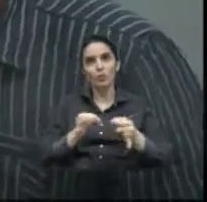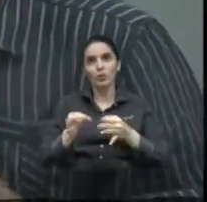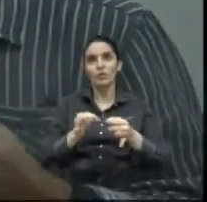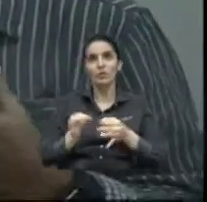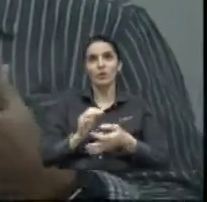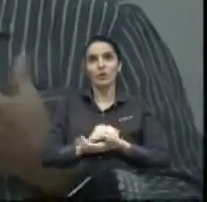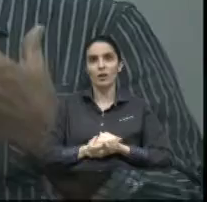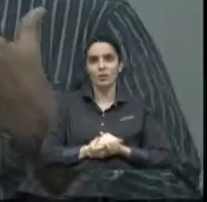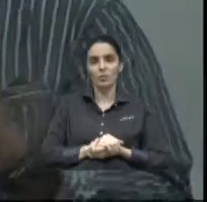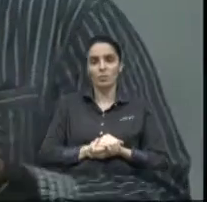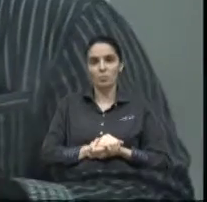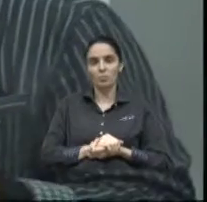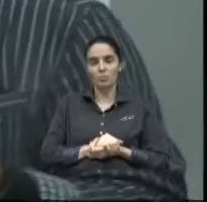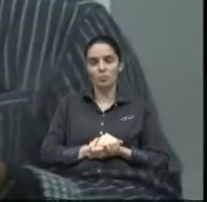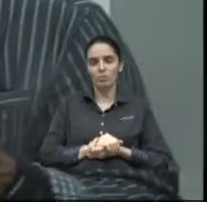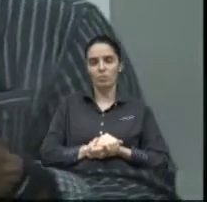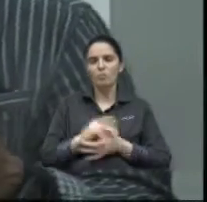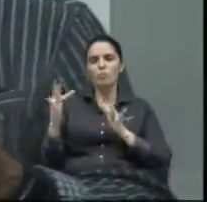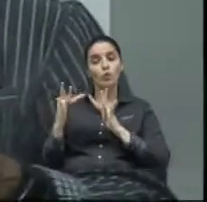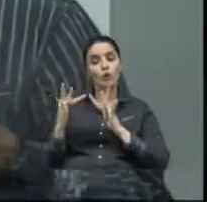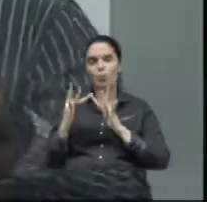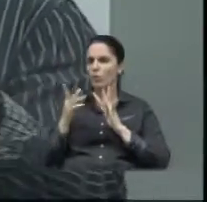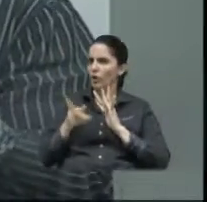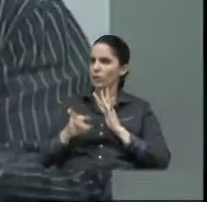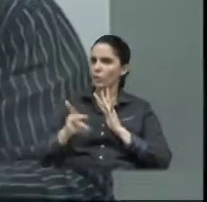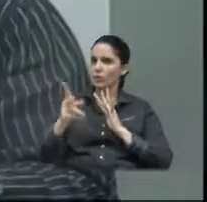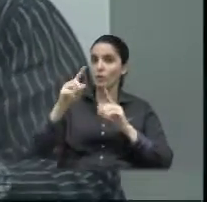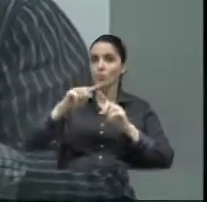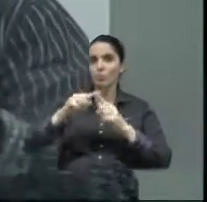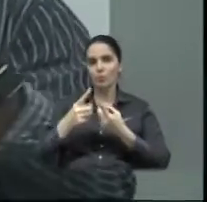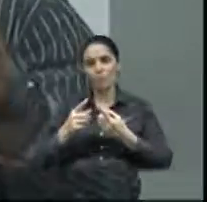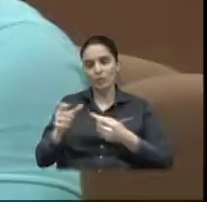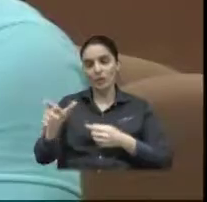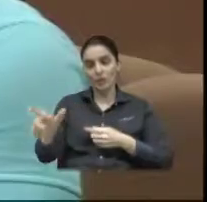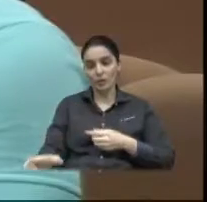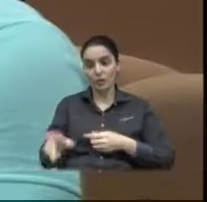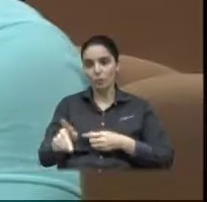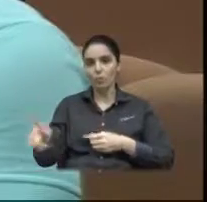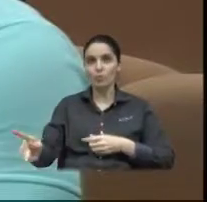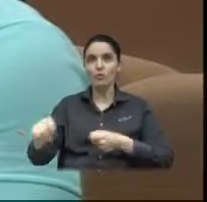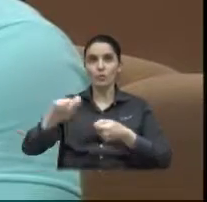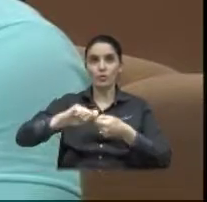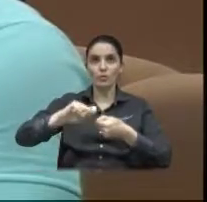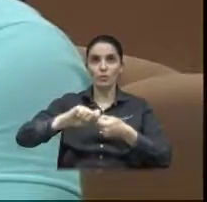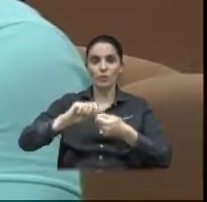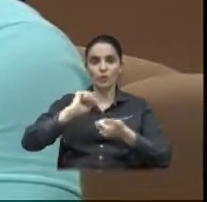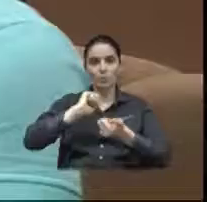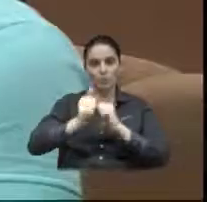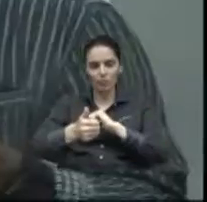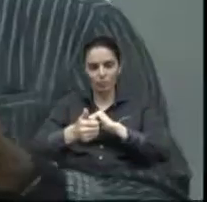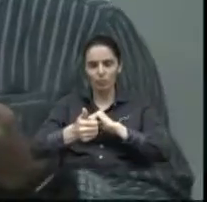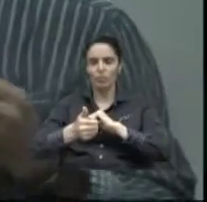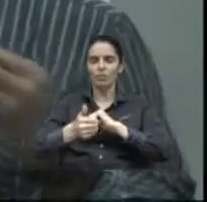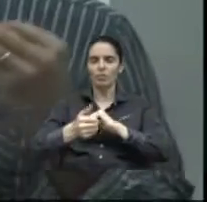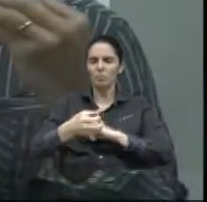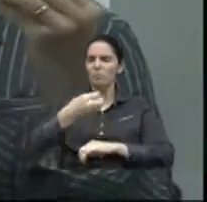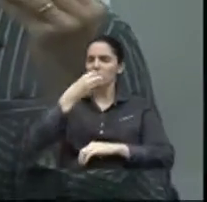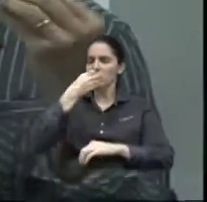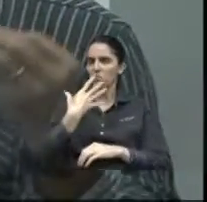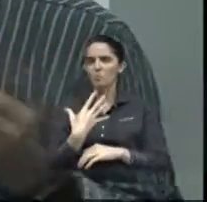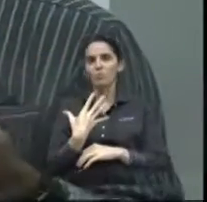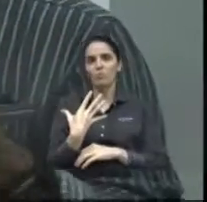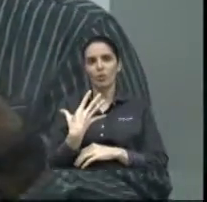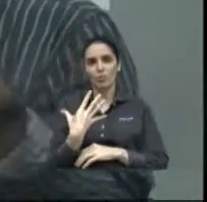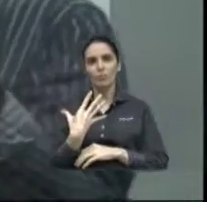não tenha uma intimidade, mas uma coisa eu posso dizer para você, o que você fez e faz pelo esporte é muito gratificante, porque a